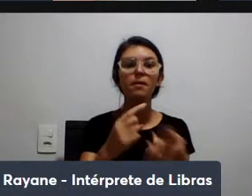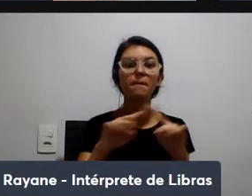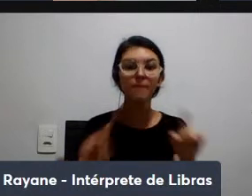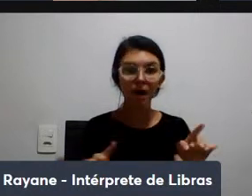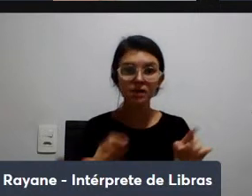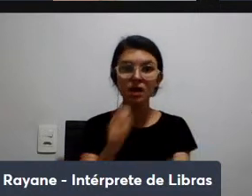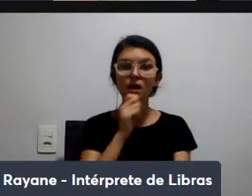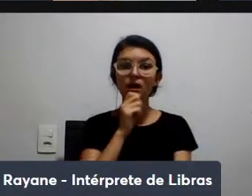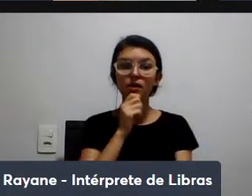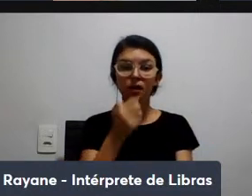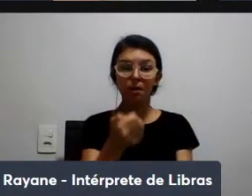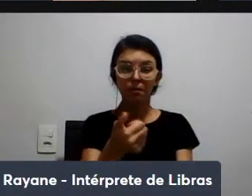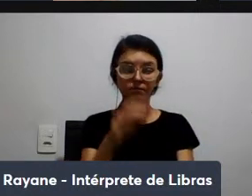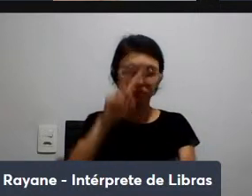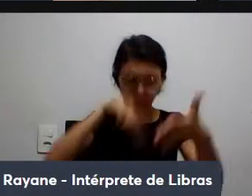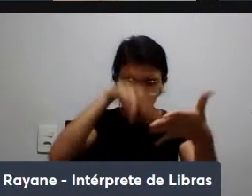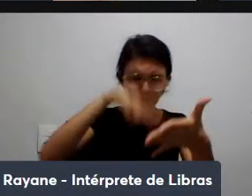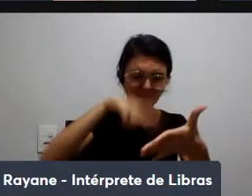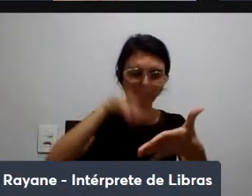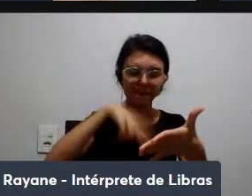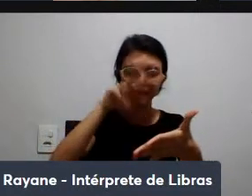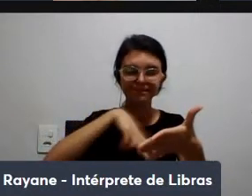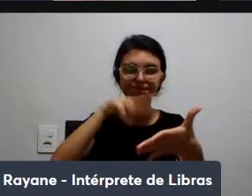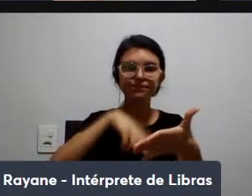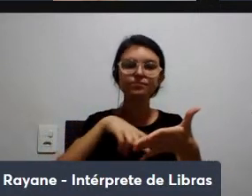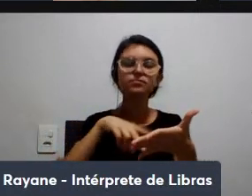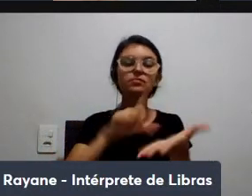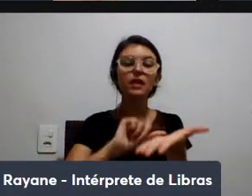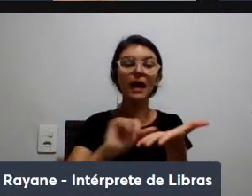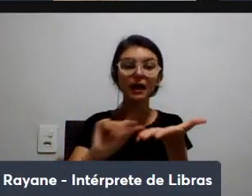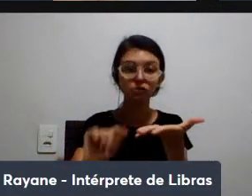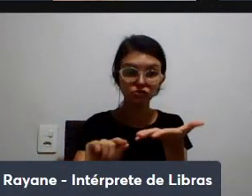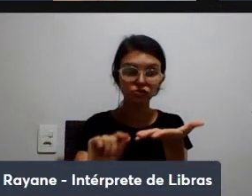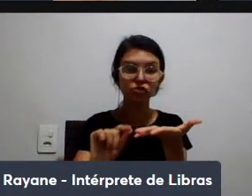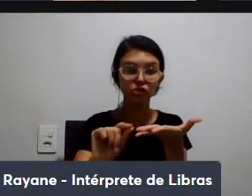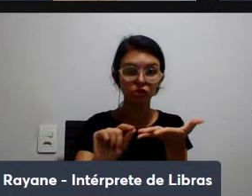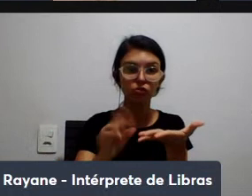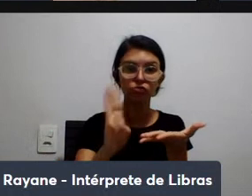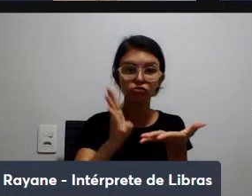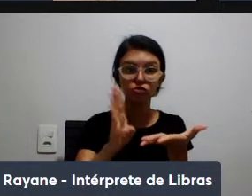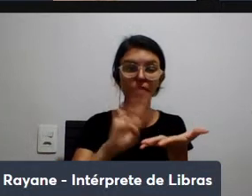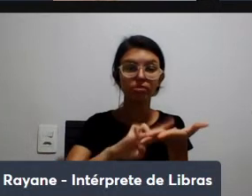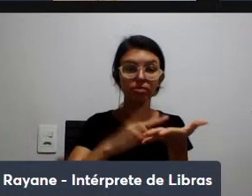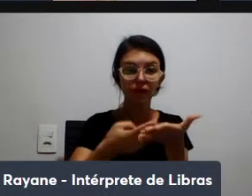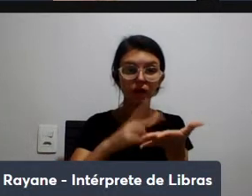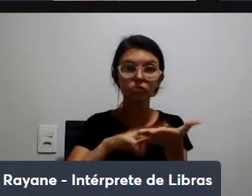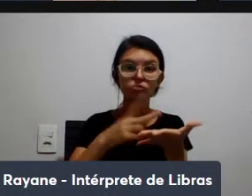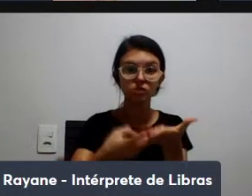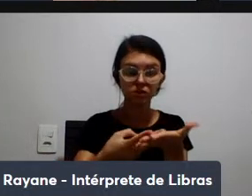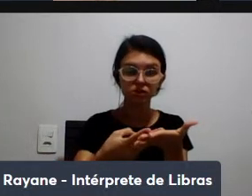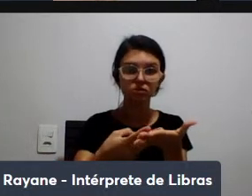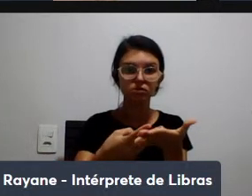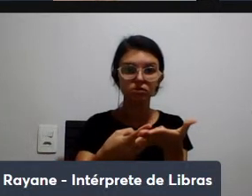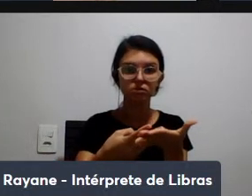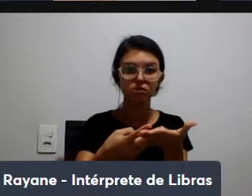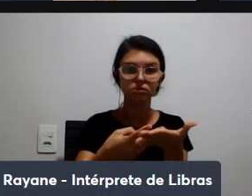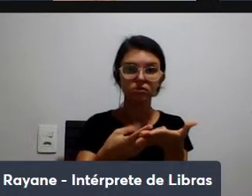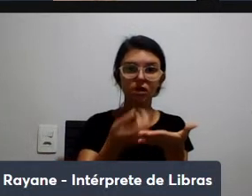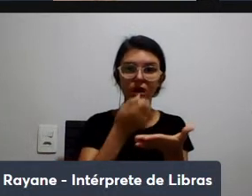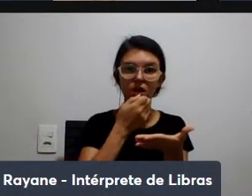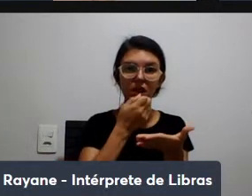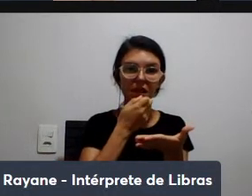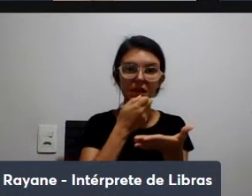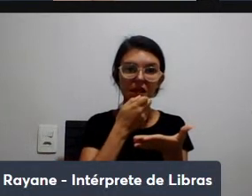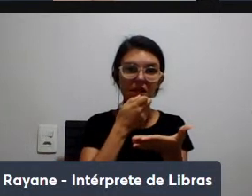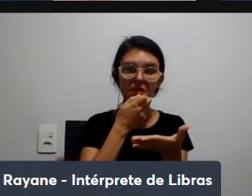pouco lidos, né? Ou seja, os nossos artigos, mesmo quando traduzidos para o inglês, eles acabam